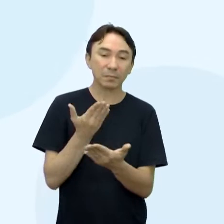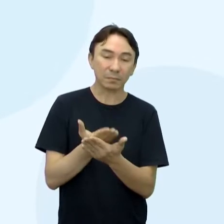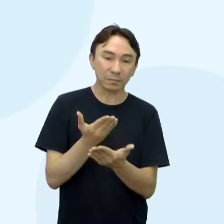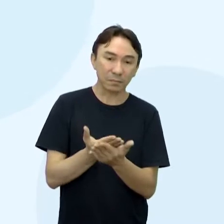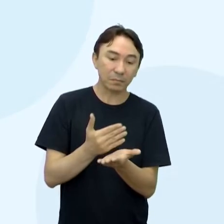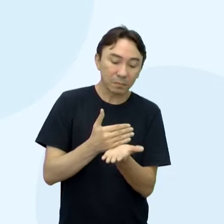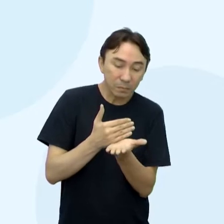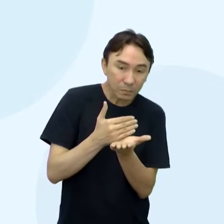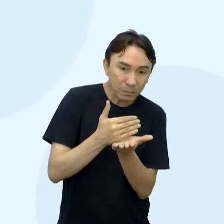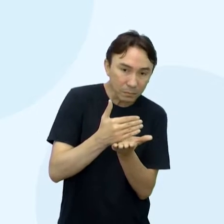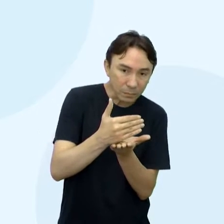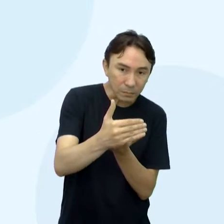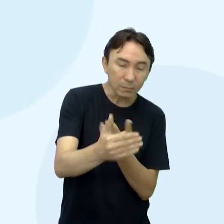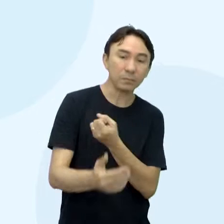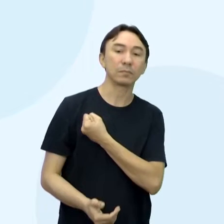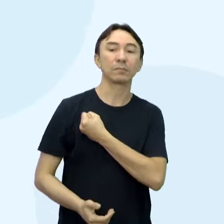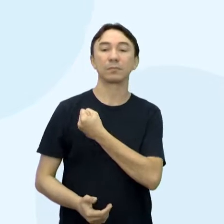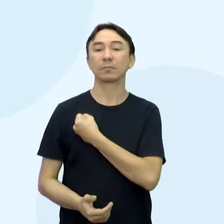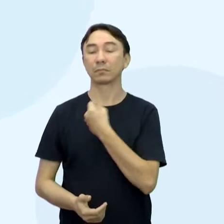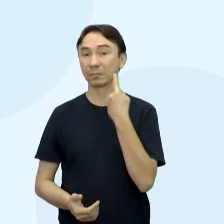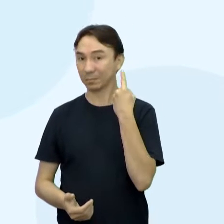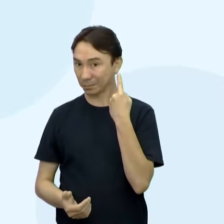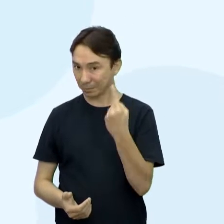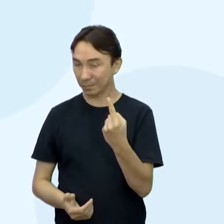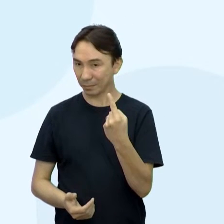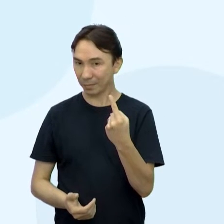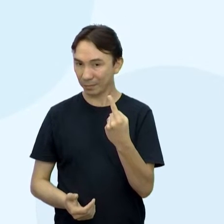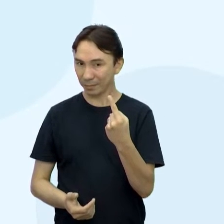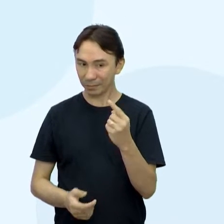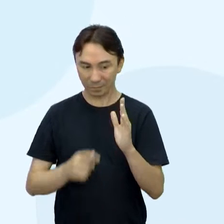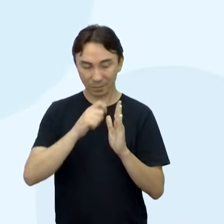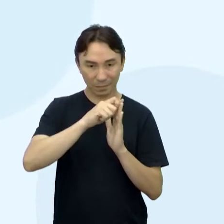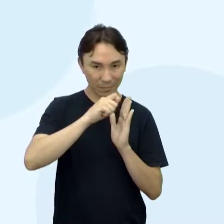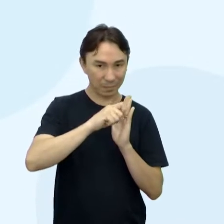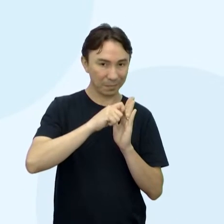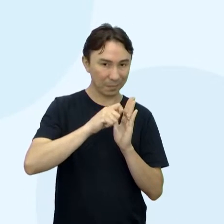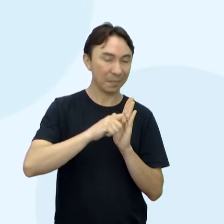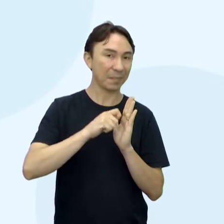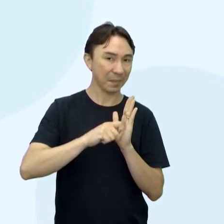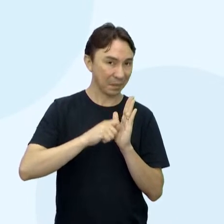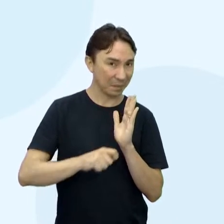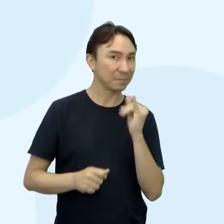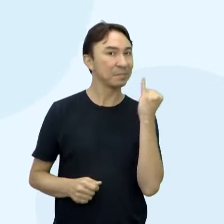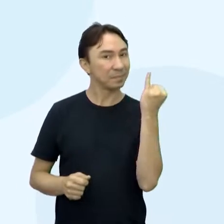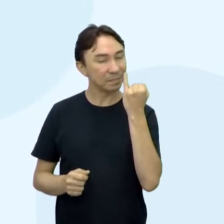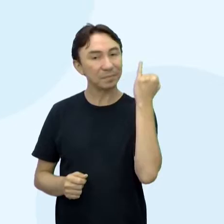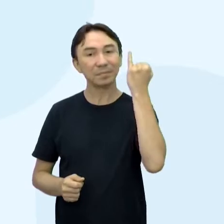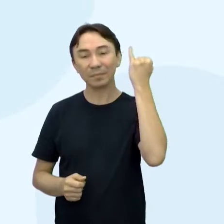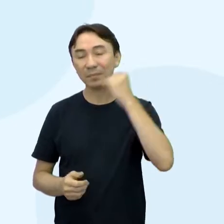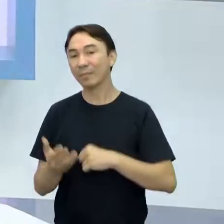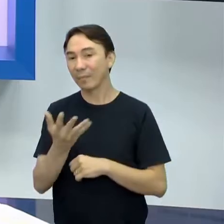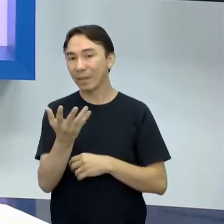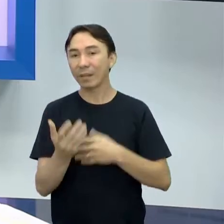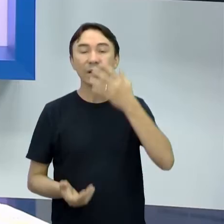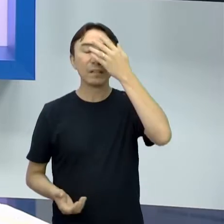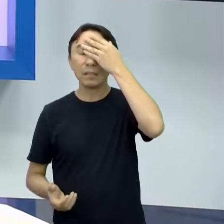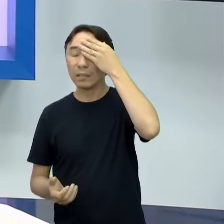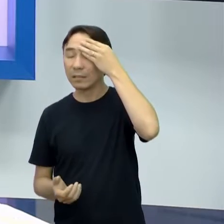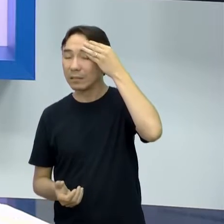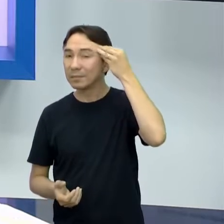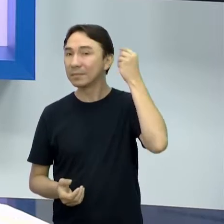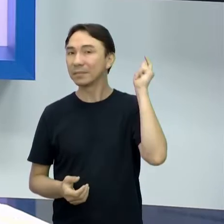número 1. Então vamos lá, deixem isso anotado. É super importante vocês nunca esquecerem dos